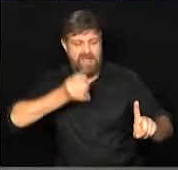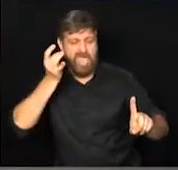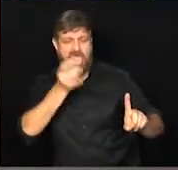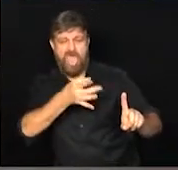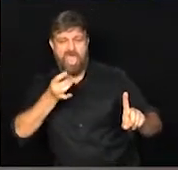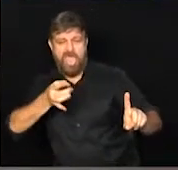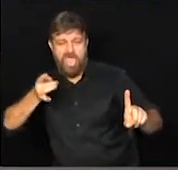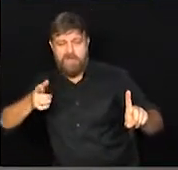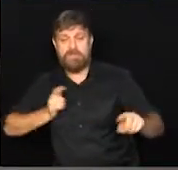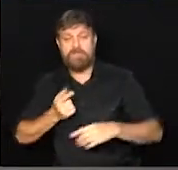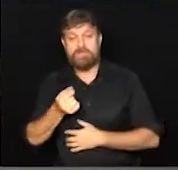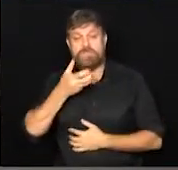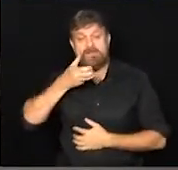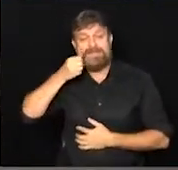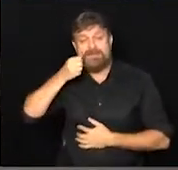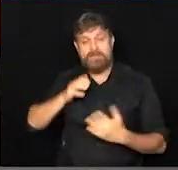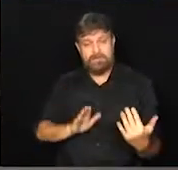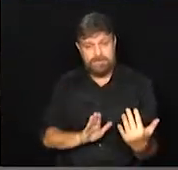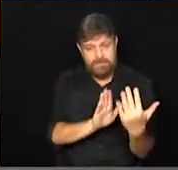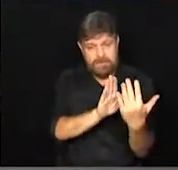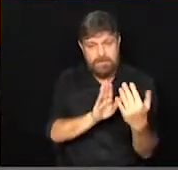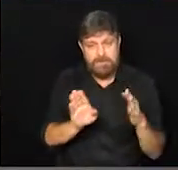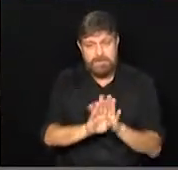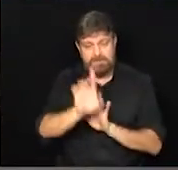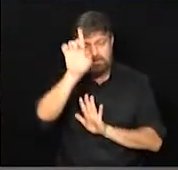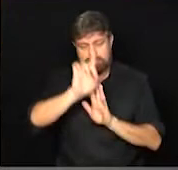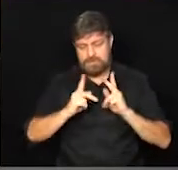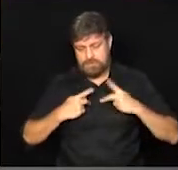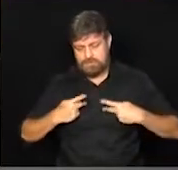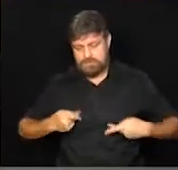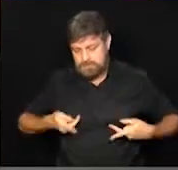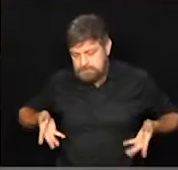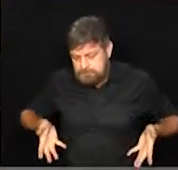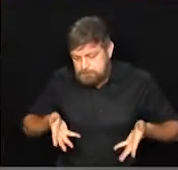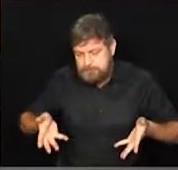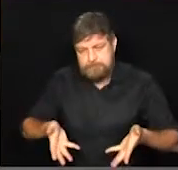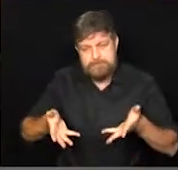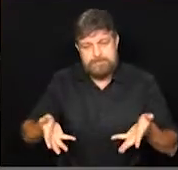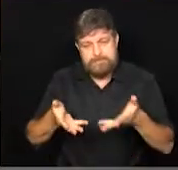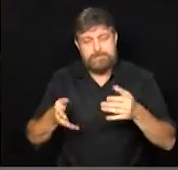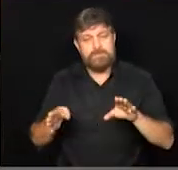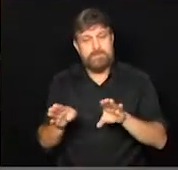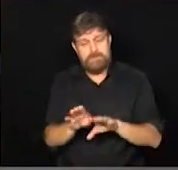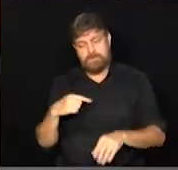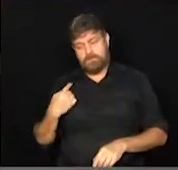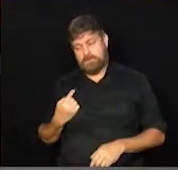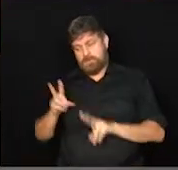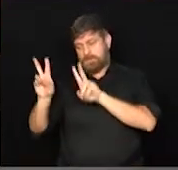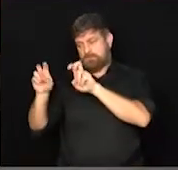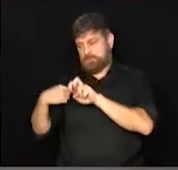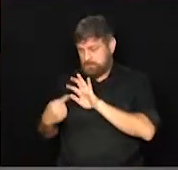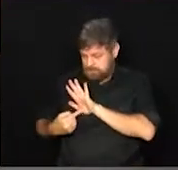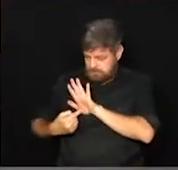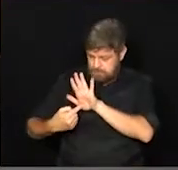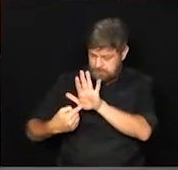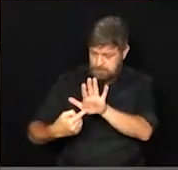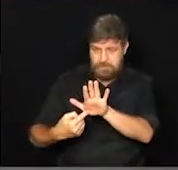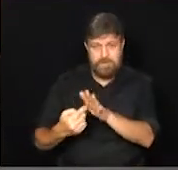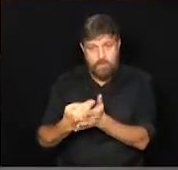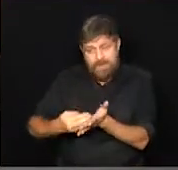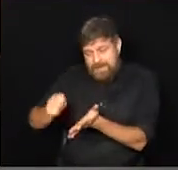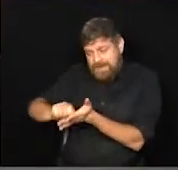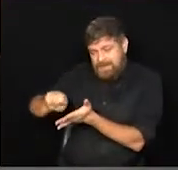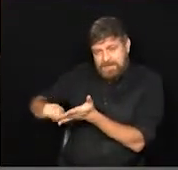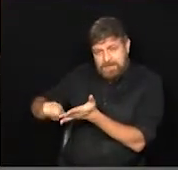Então, e de promoção dos direitos humanos. Então, acho que isso é também uma questão que nós podemos apresentar esse requerimento